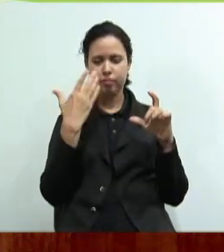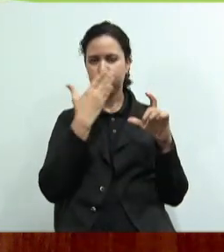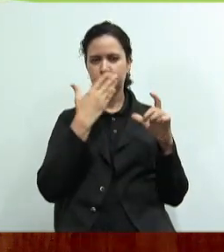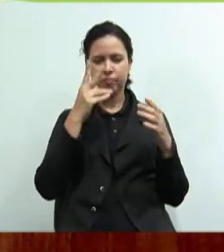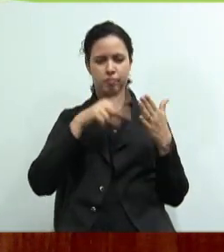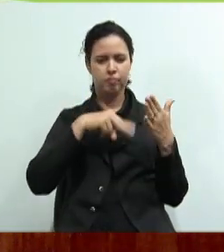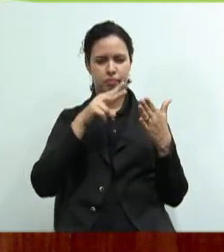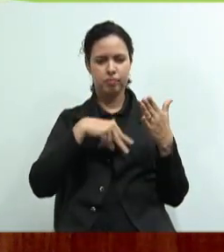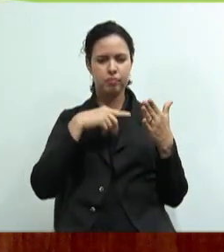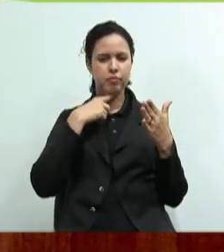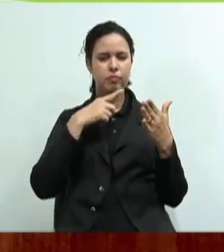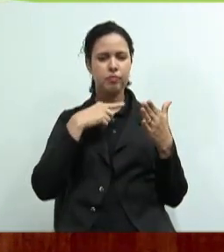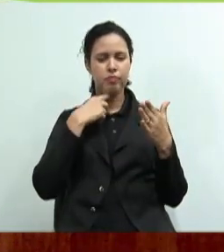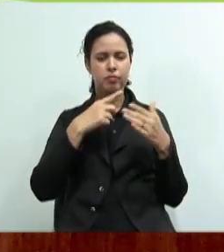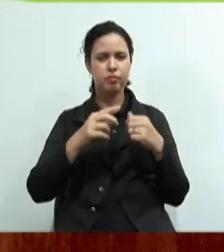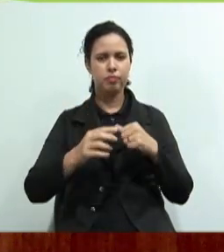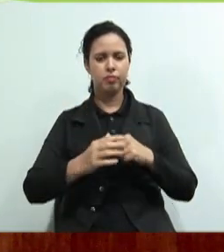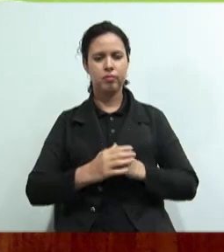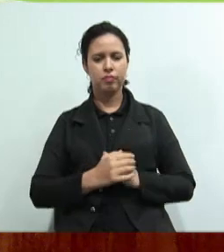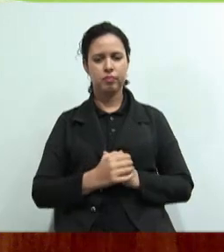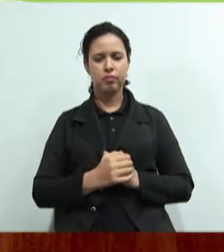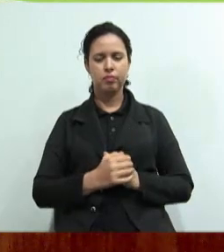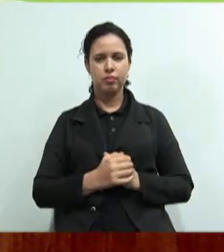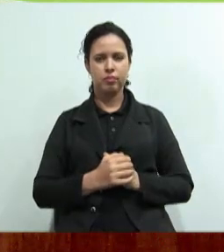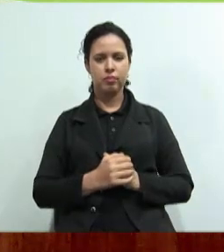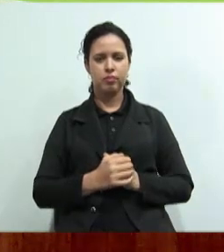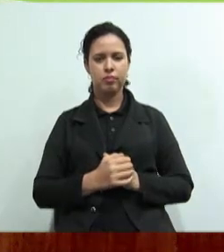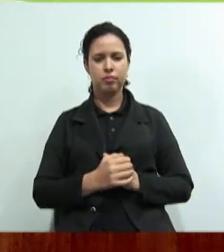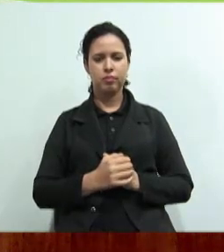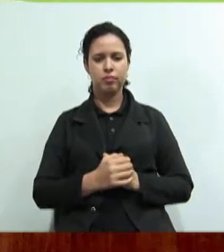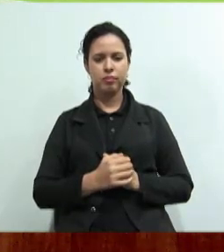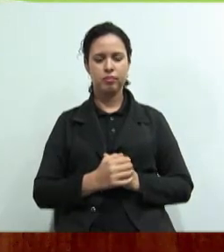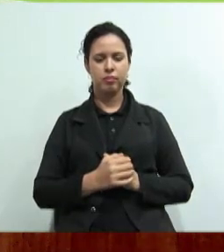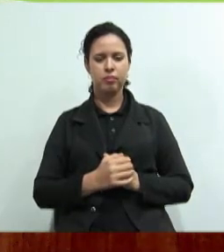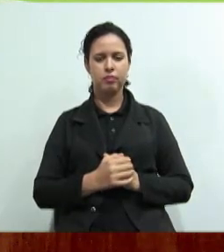consigo enxergar a resposta. Só esse detalhe.